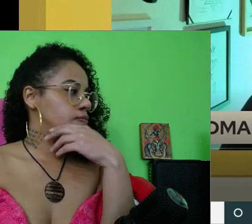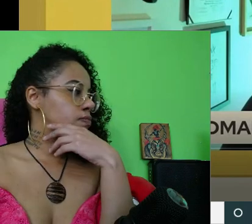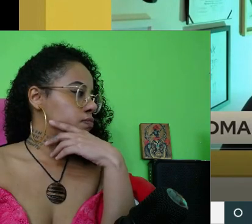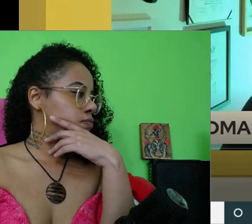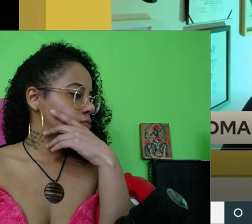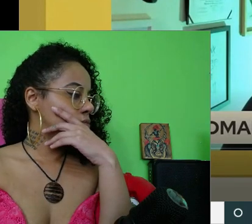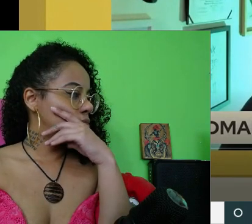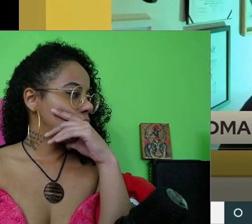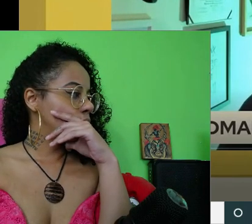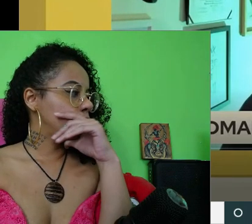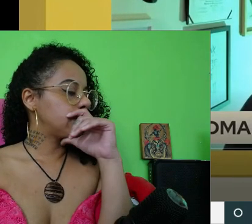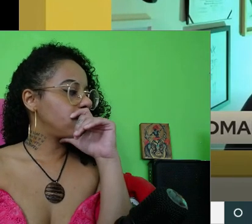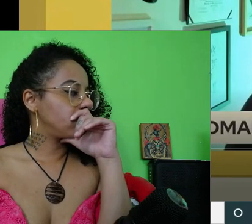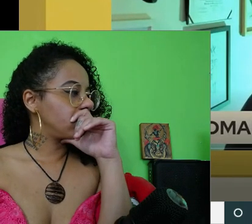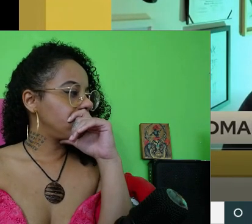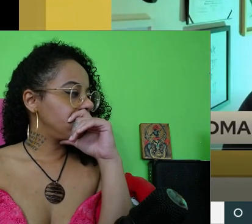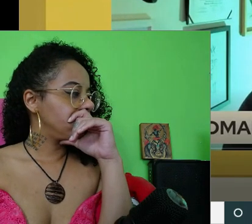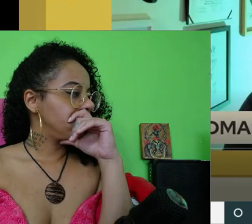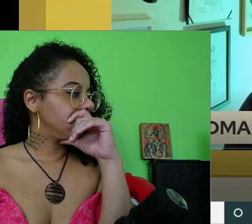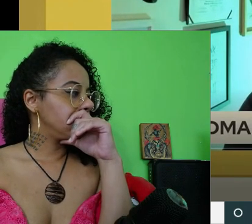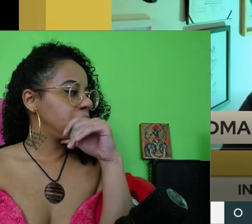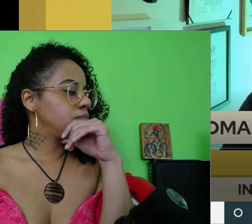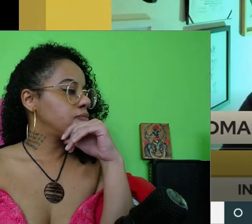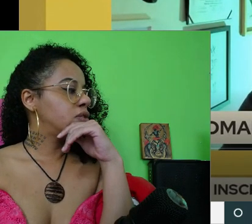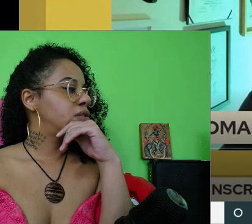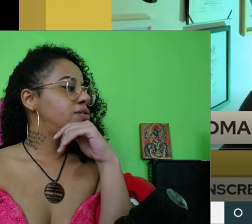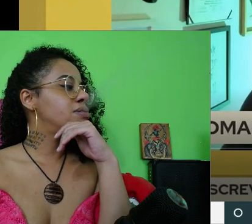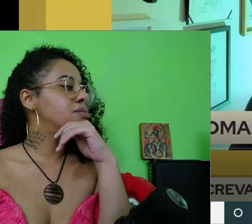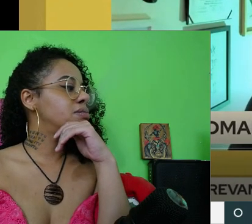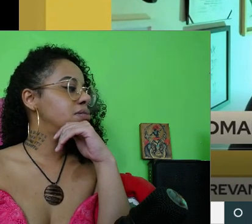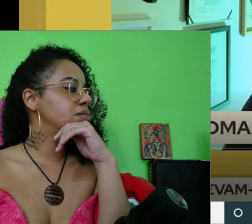porque eu acho que eu posso contribuir